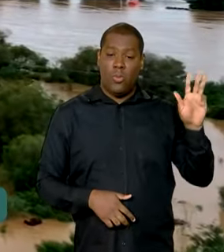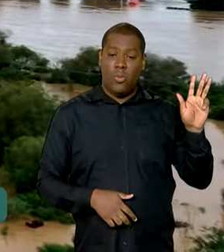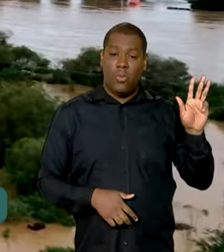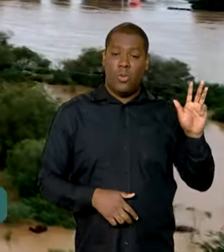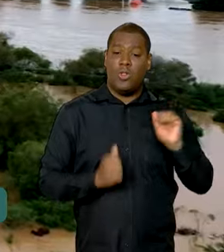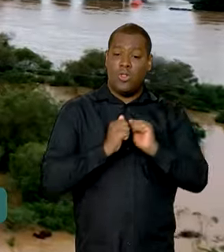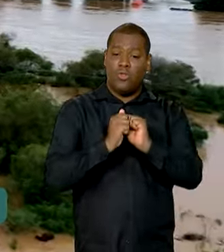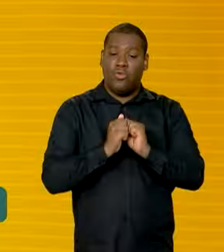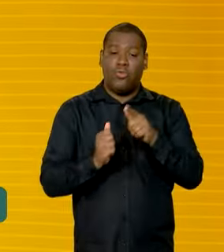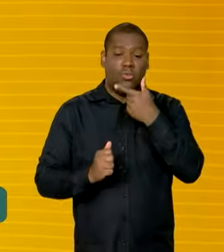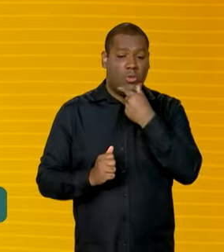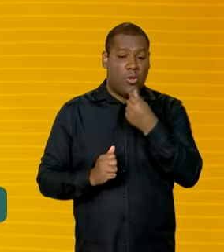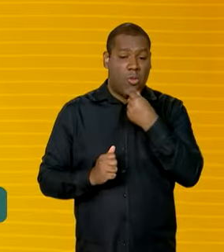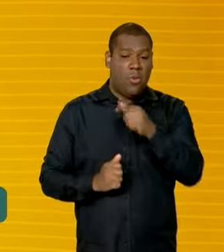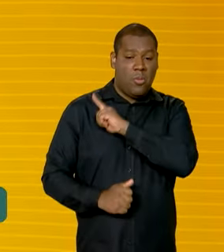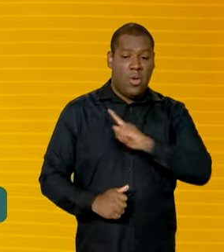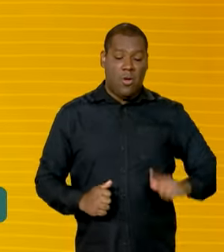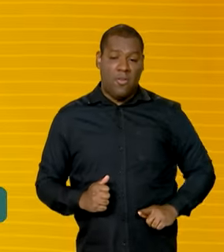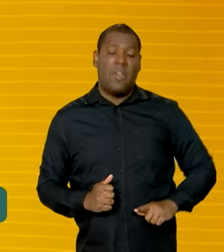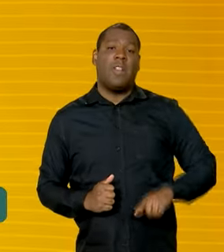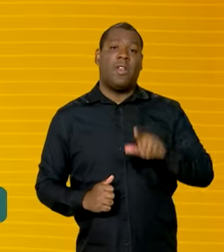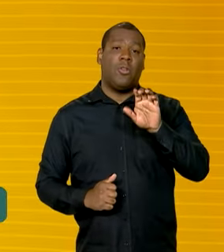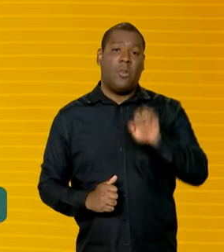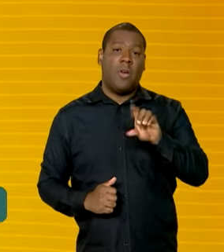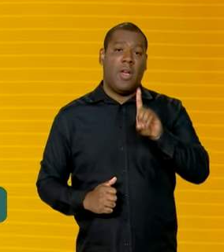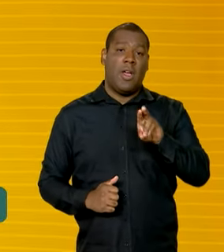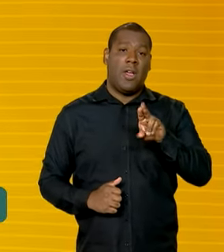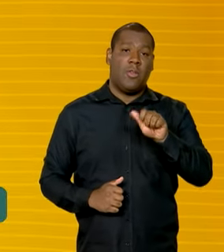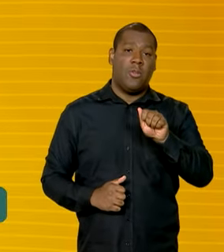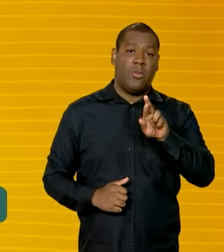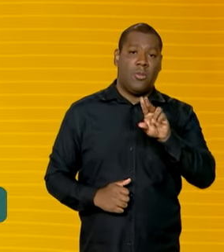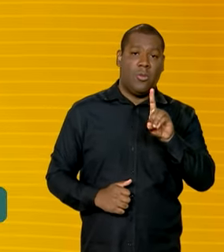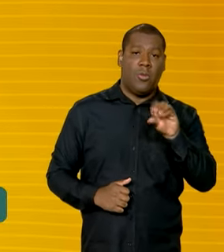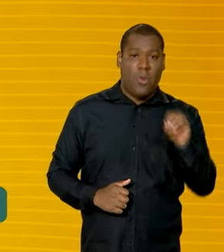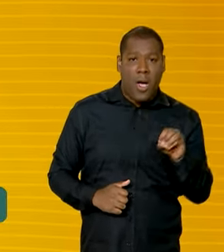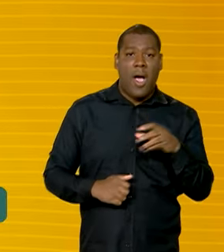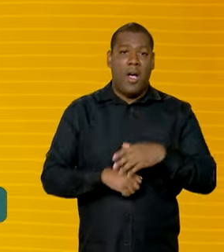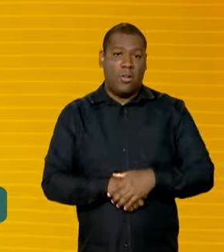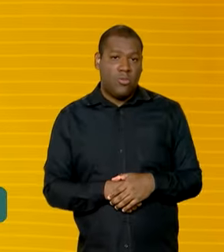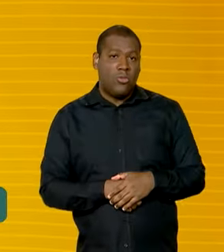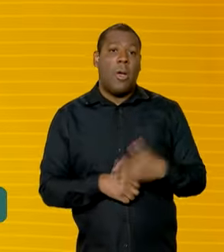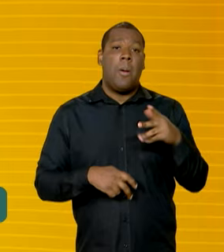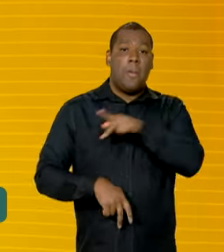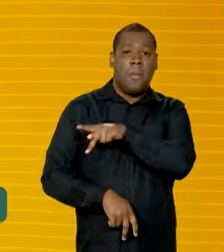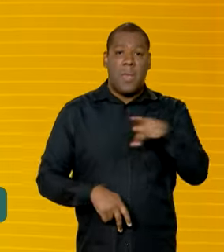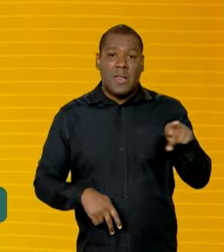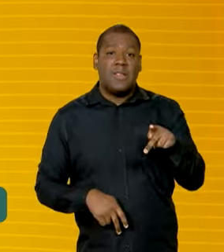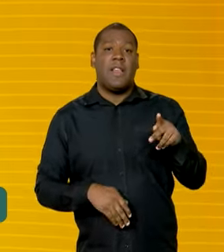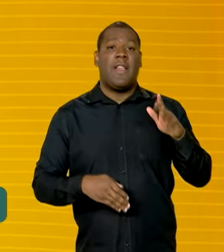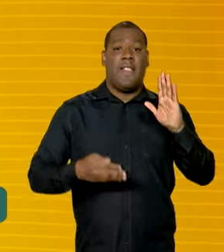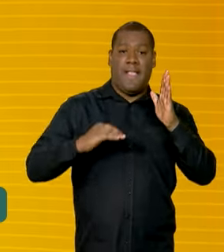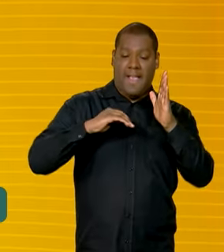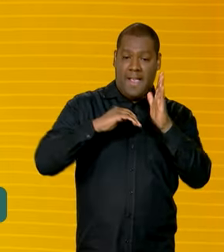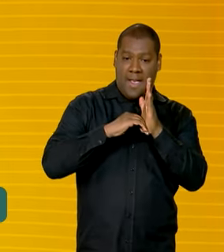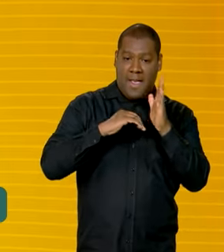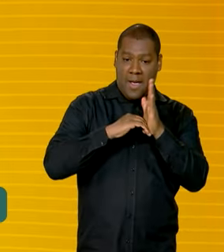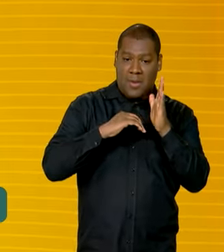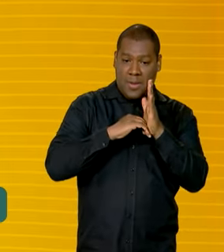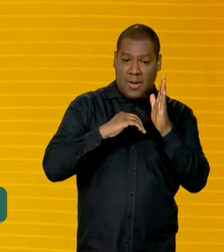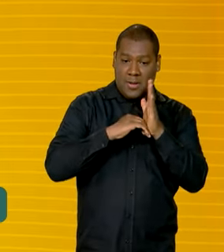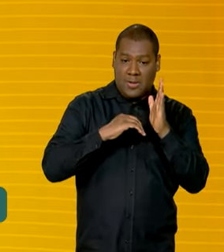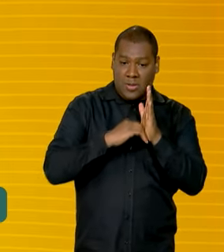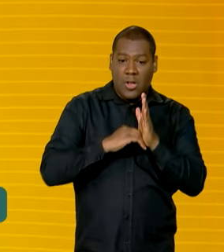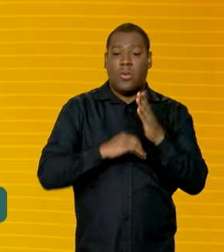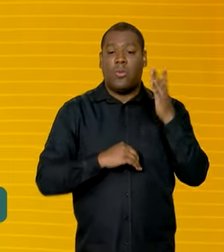governador Eduardo Leite, dos presidentes da Câmara dos Deputados, Arthur Lira, do Senado, Rodrigo Pacheco e